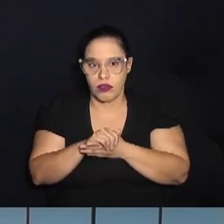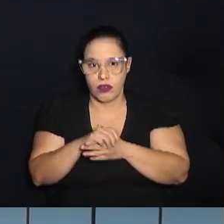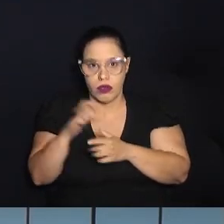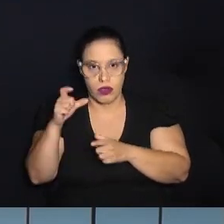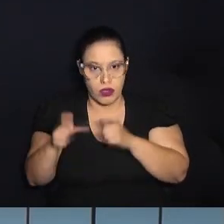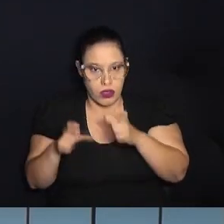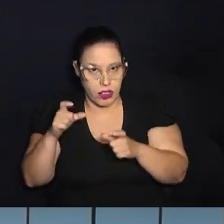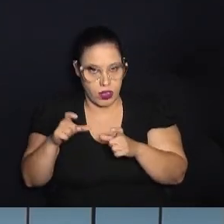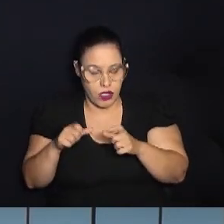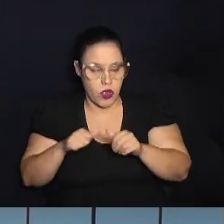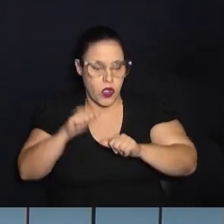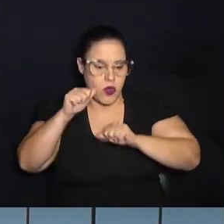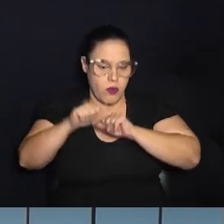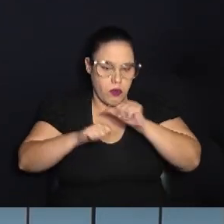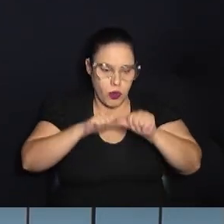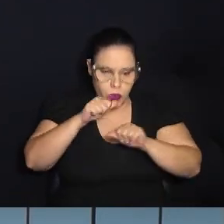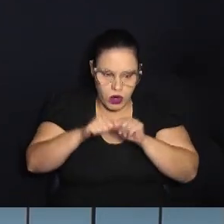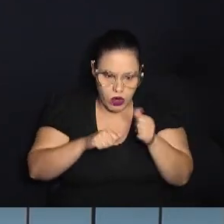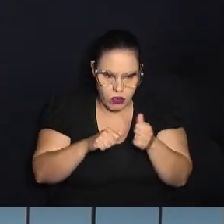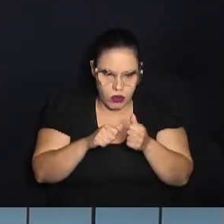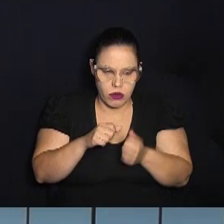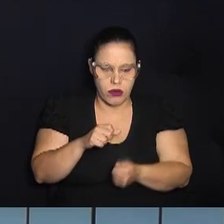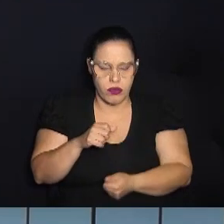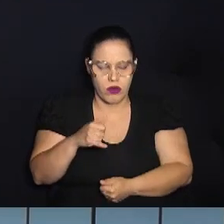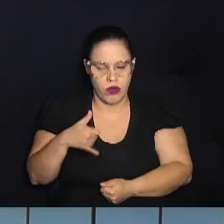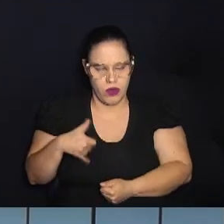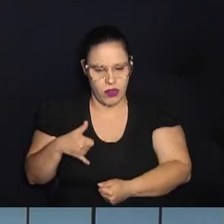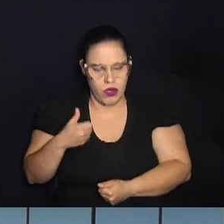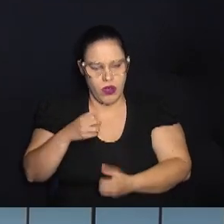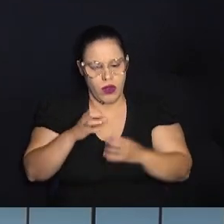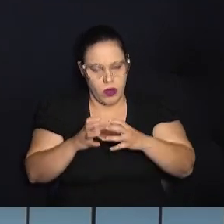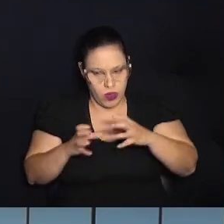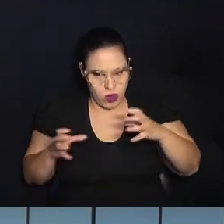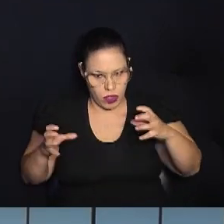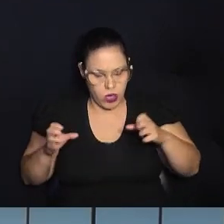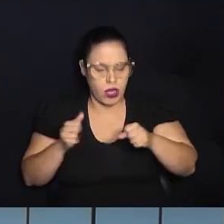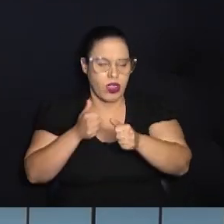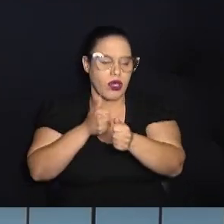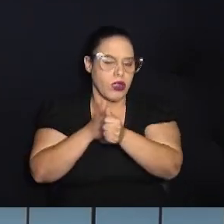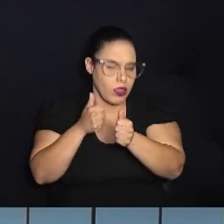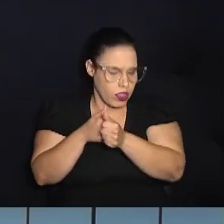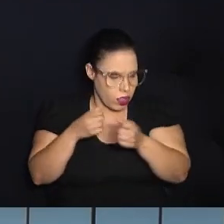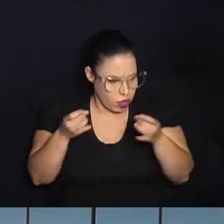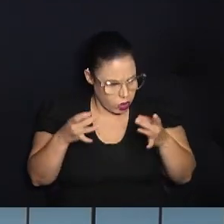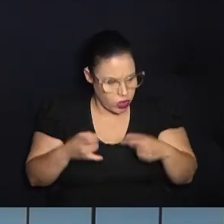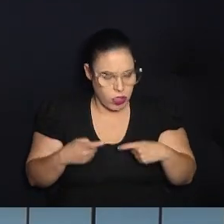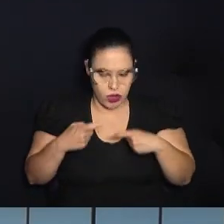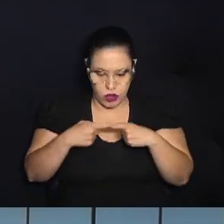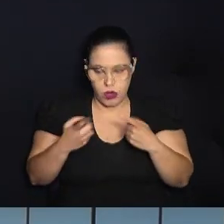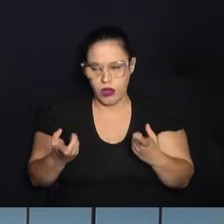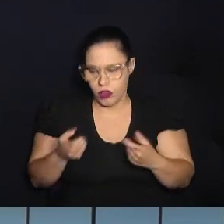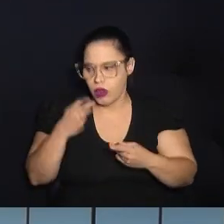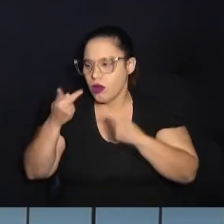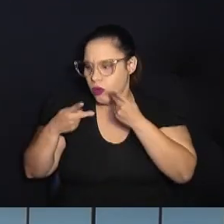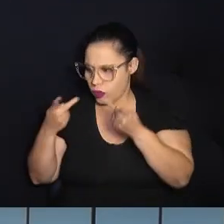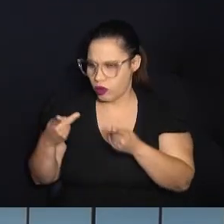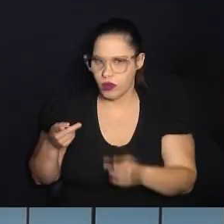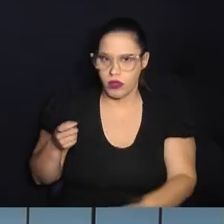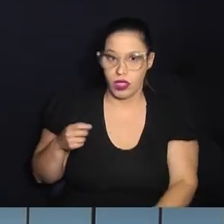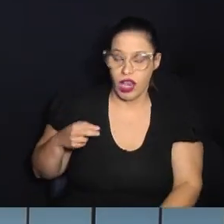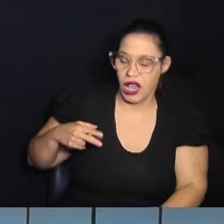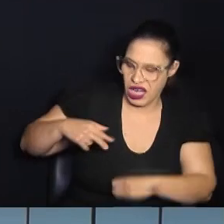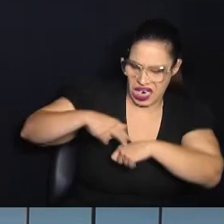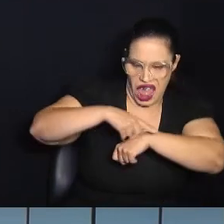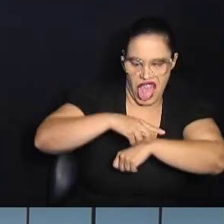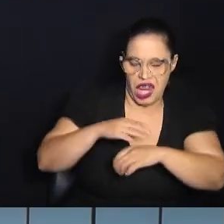que qualquer alteração, né, que o idoso sempre tem que estar acompanhado de um especialista, né? Como você disse, não